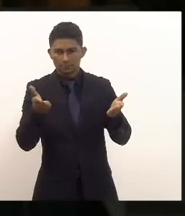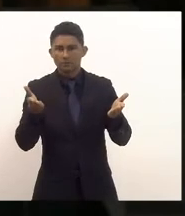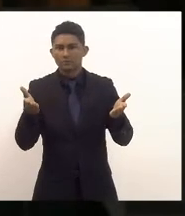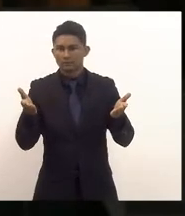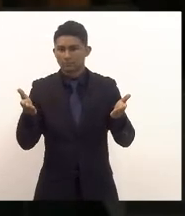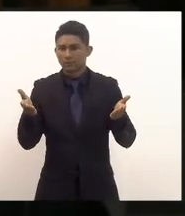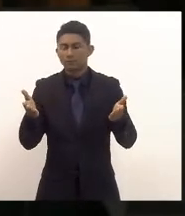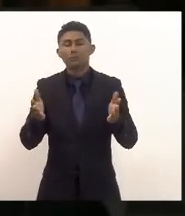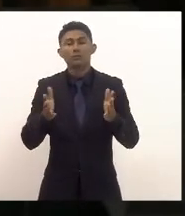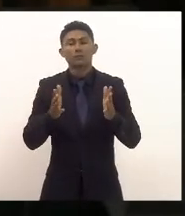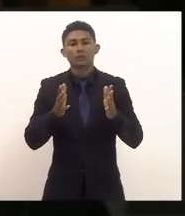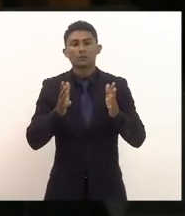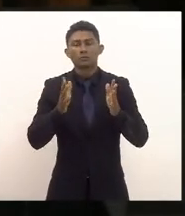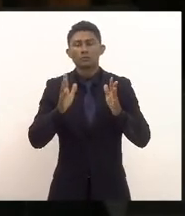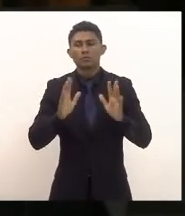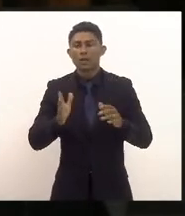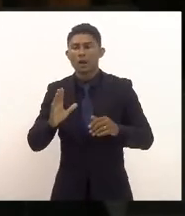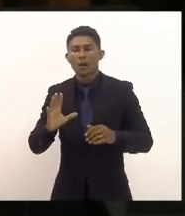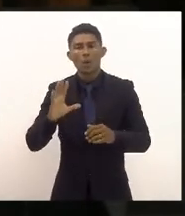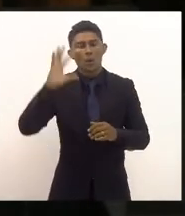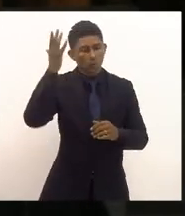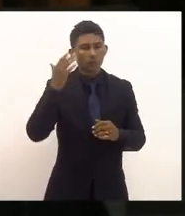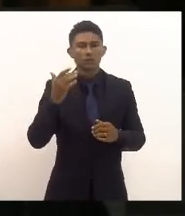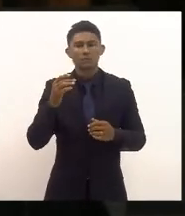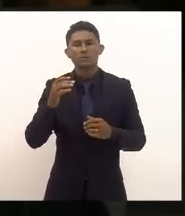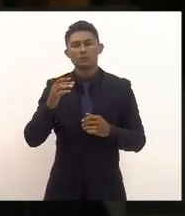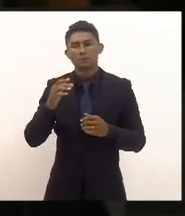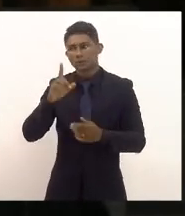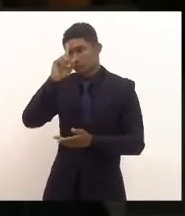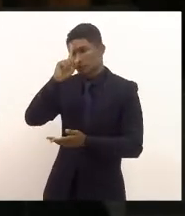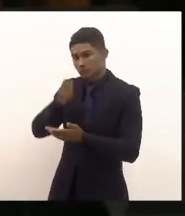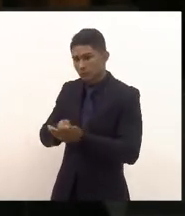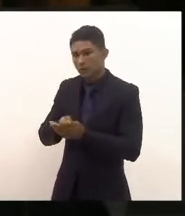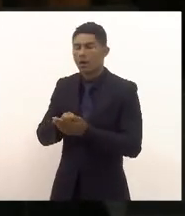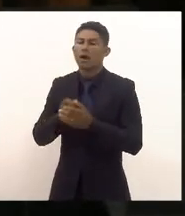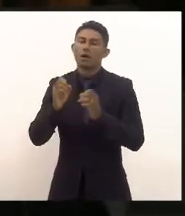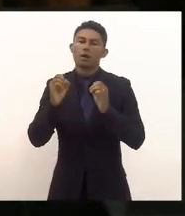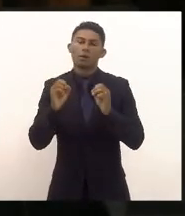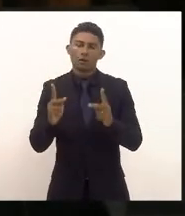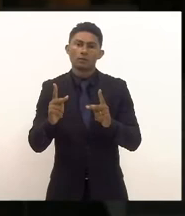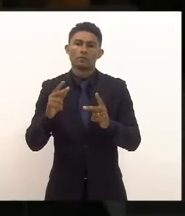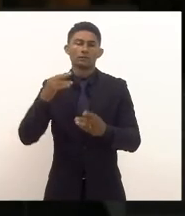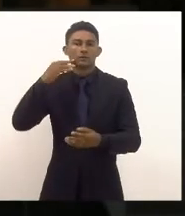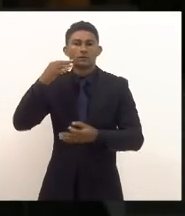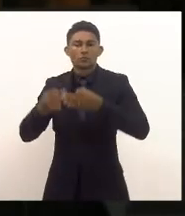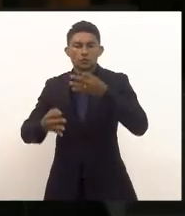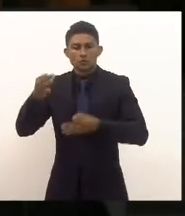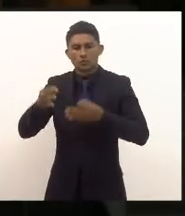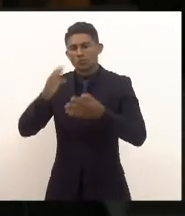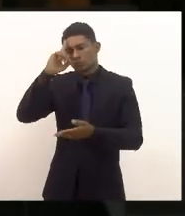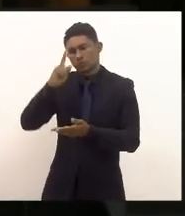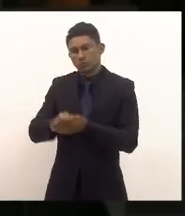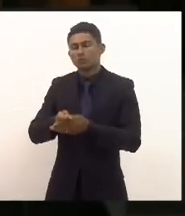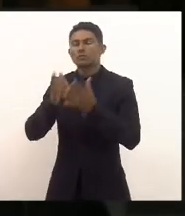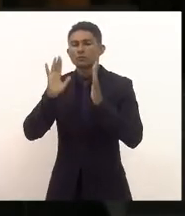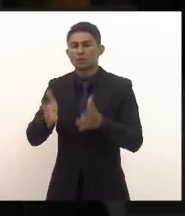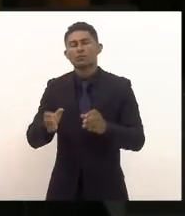sanção por ato de improbidade administrativa Isto é que já ouvi a sanção